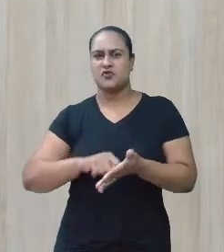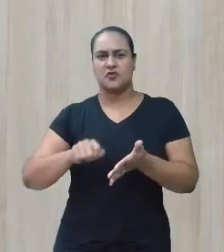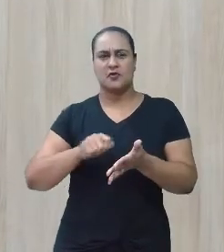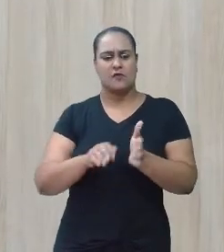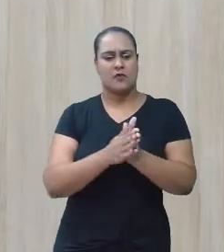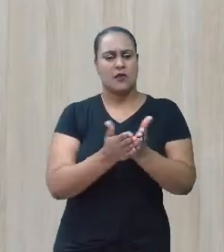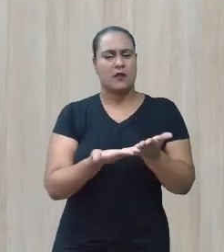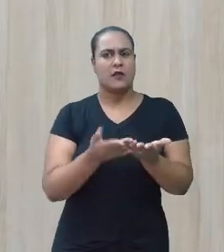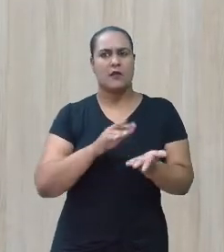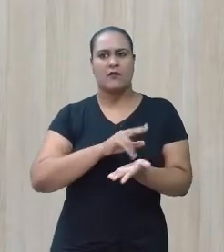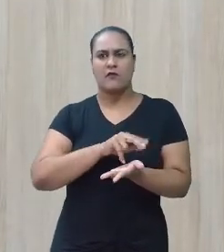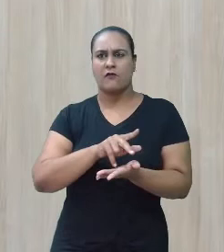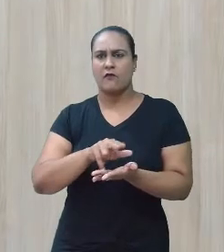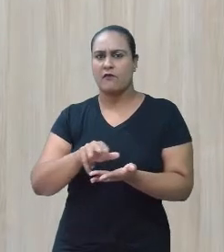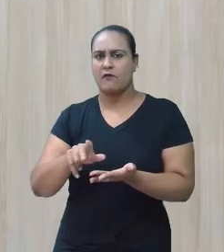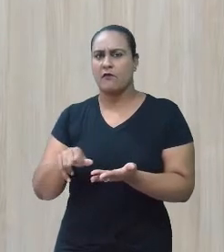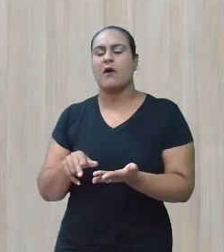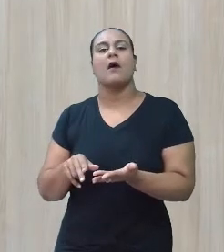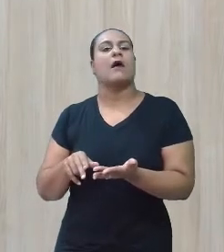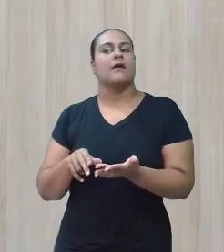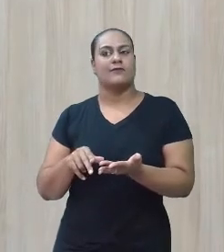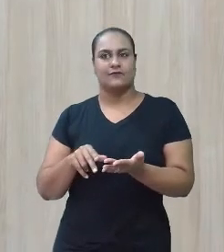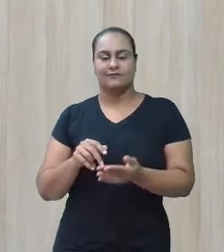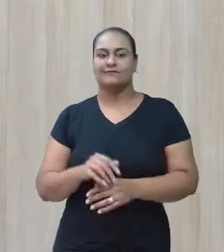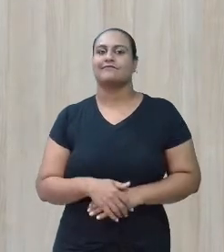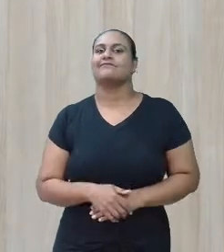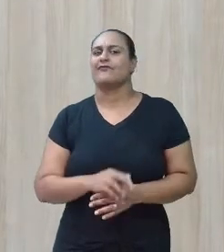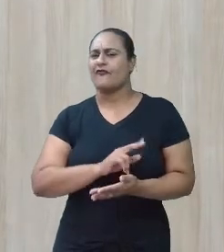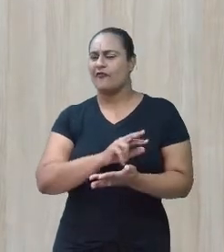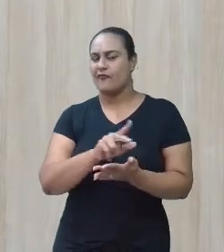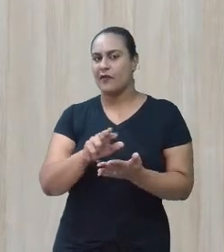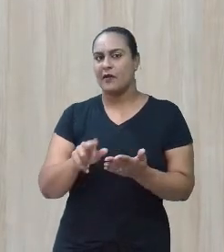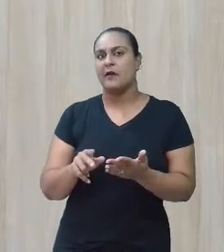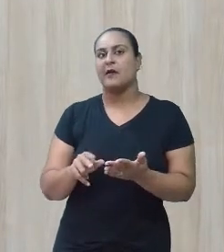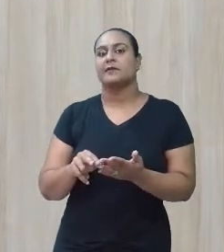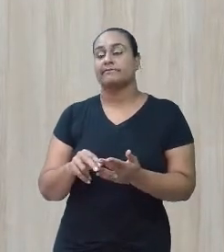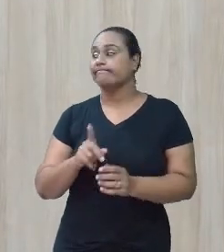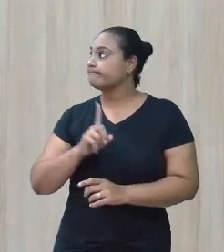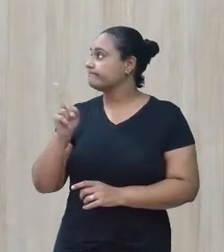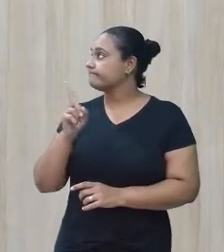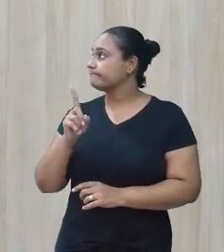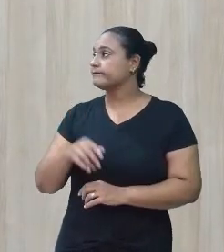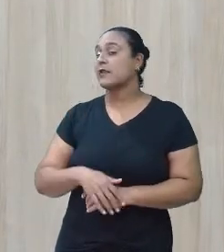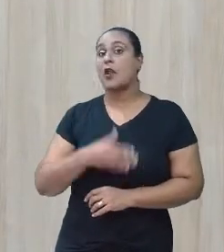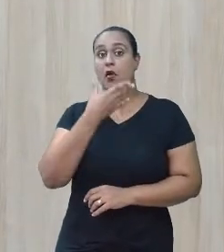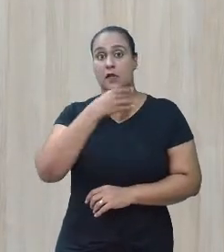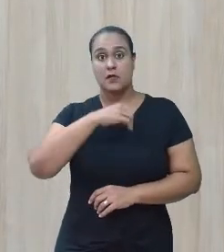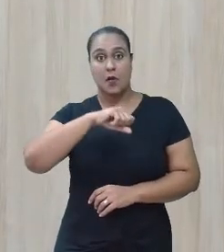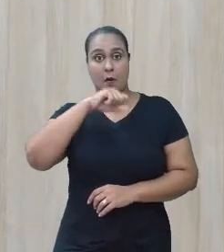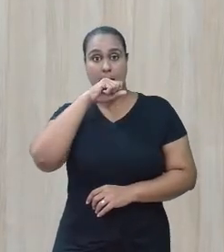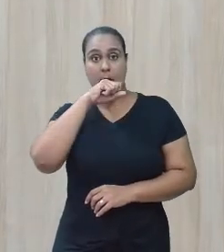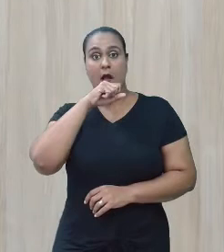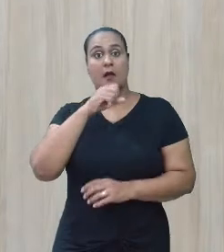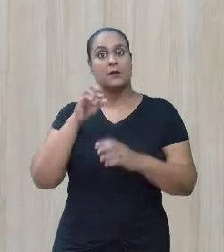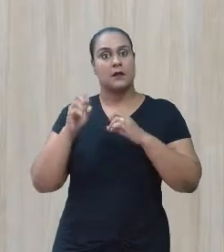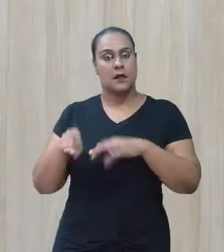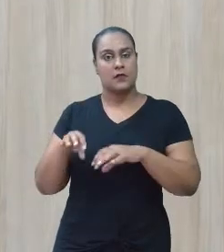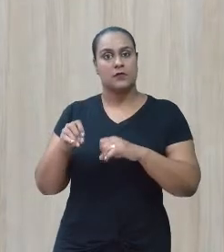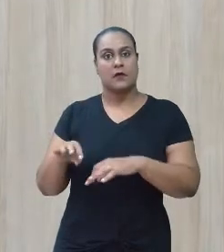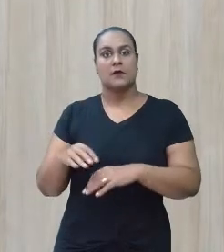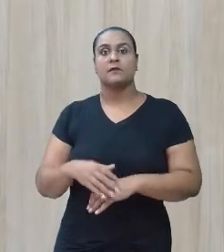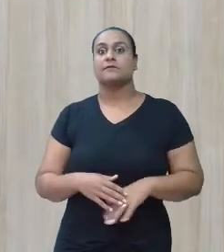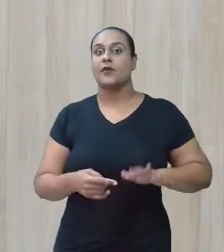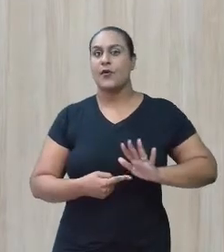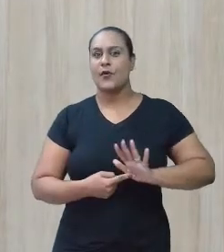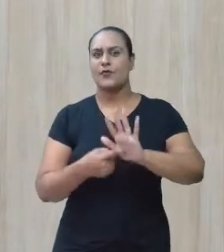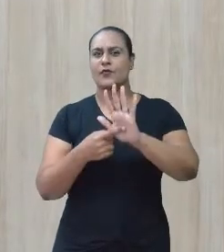vários livros, A Pedagogia do Oprimido, então, vários livros, e aí ele é considerado o patrono da educação. E eu trouxe aqui